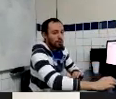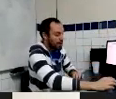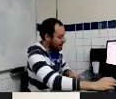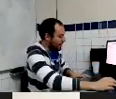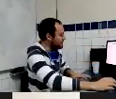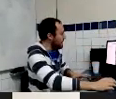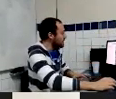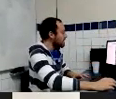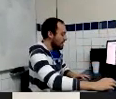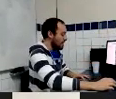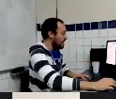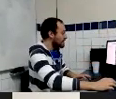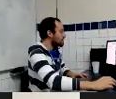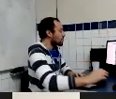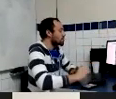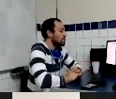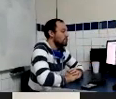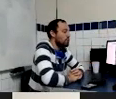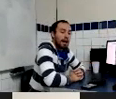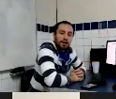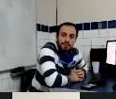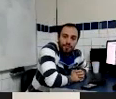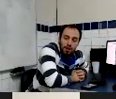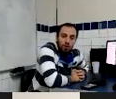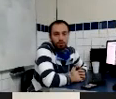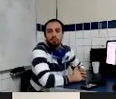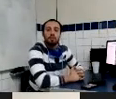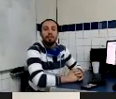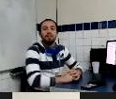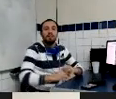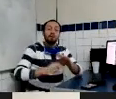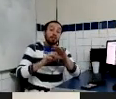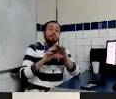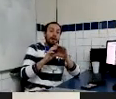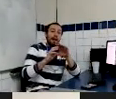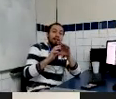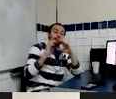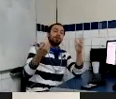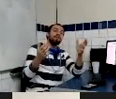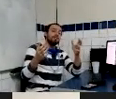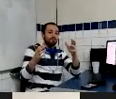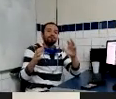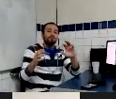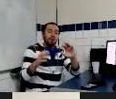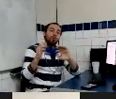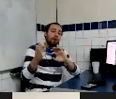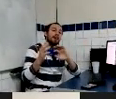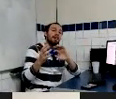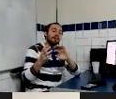e o último que eu queria dar destaque é em relação à construção de muralhas. Com tempo livre, então, eu também garanto a proteção.